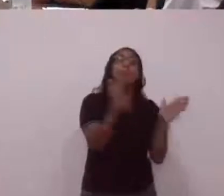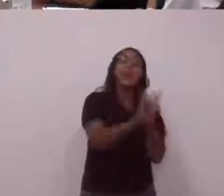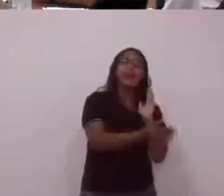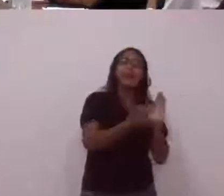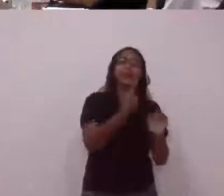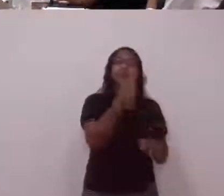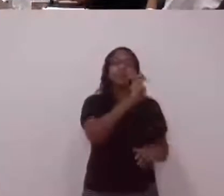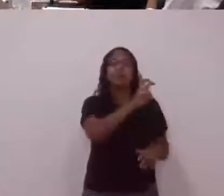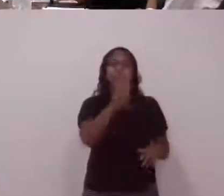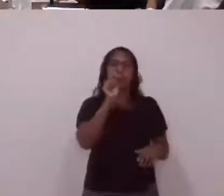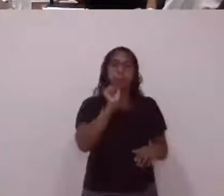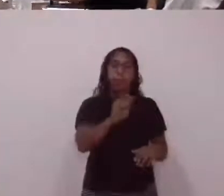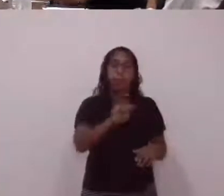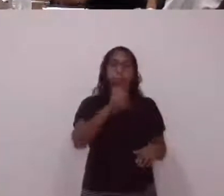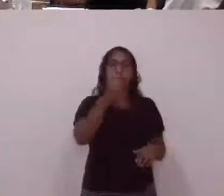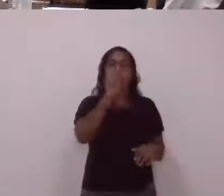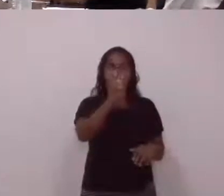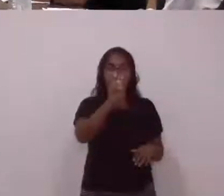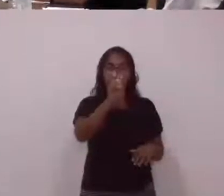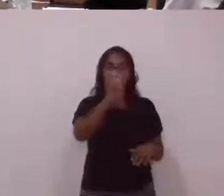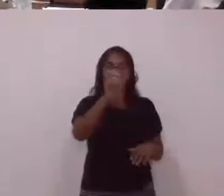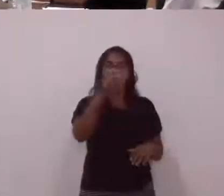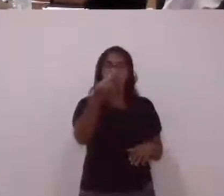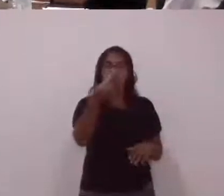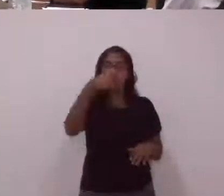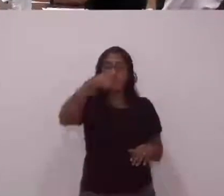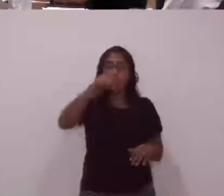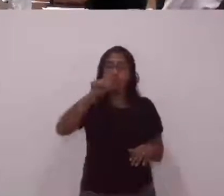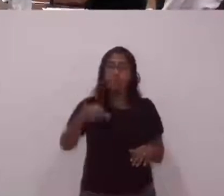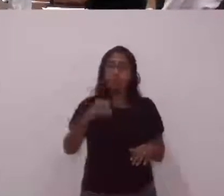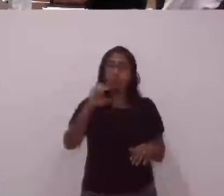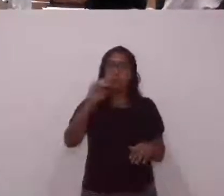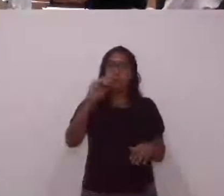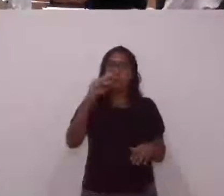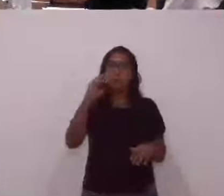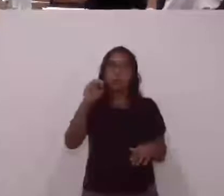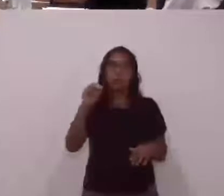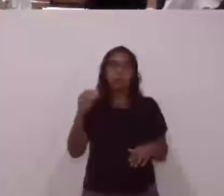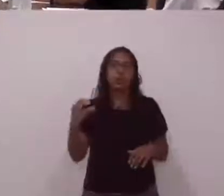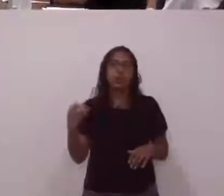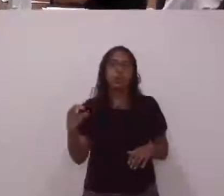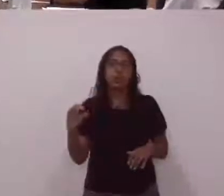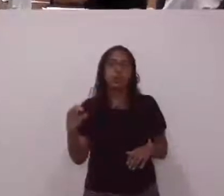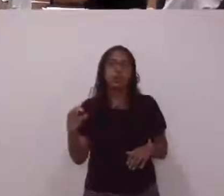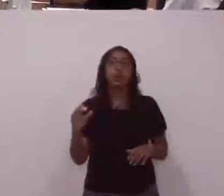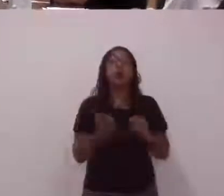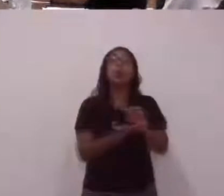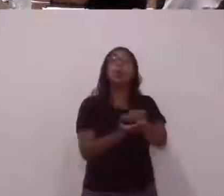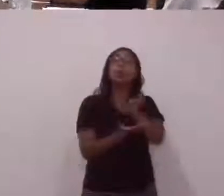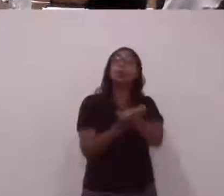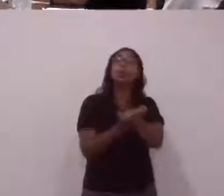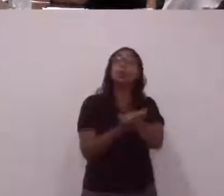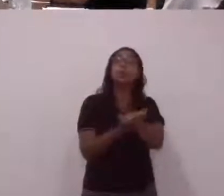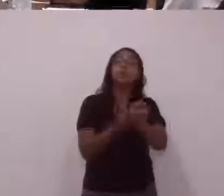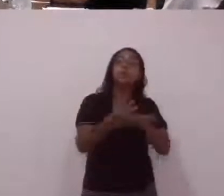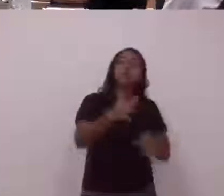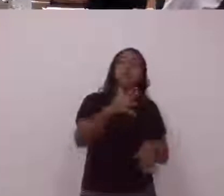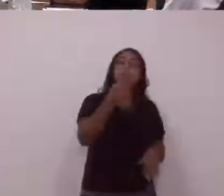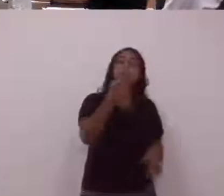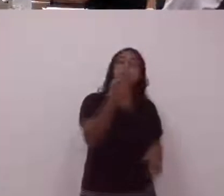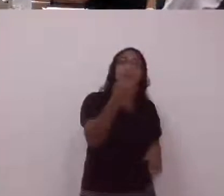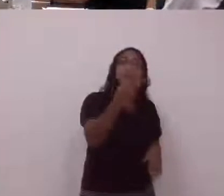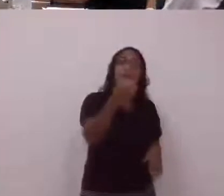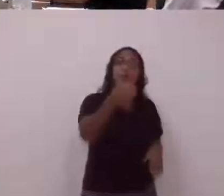.567,30. Valor da multa civil, R$